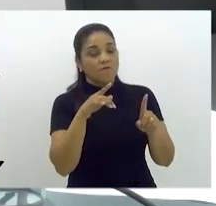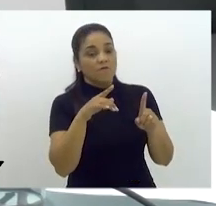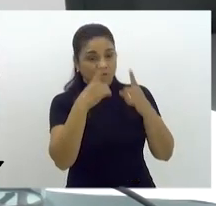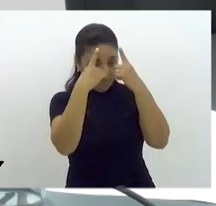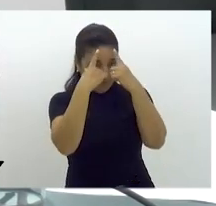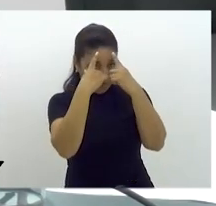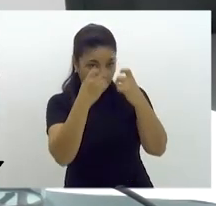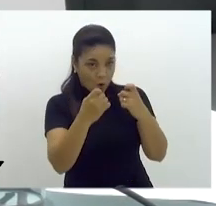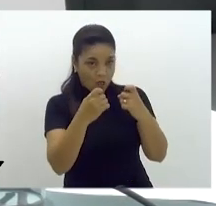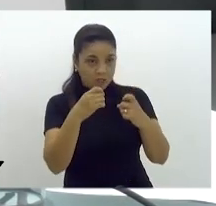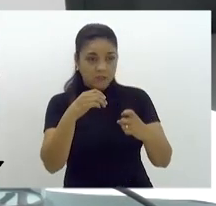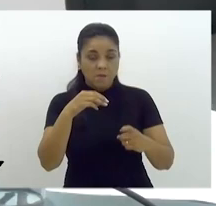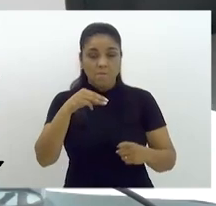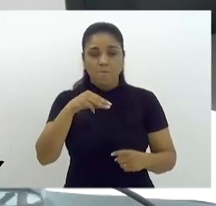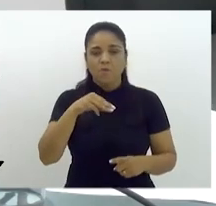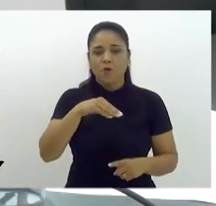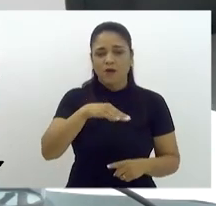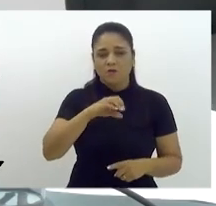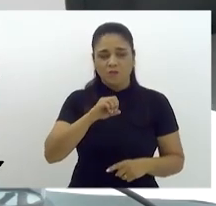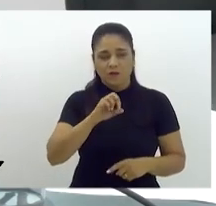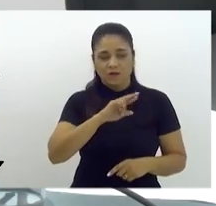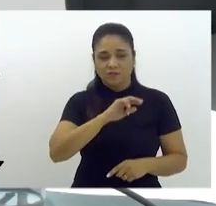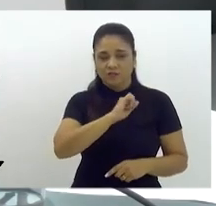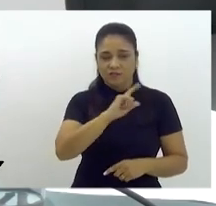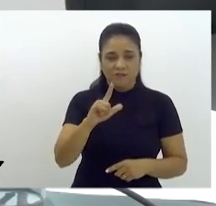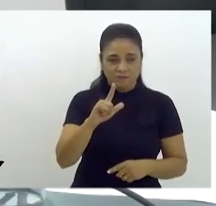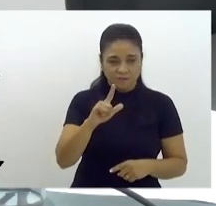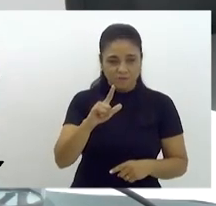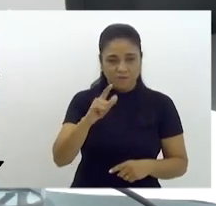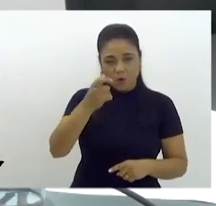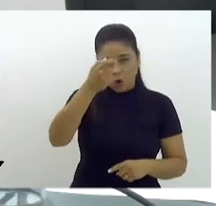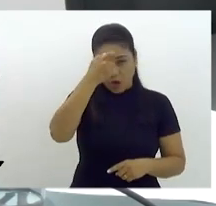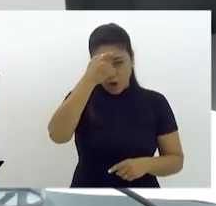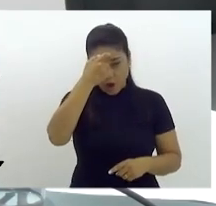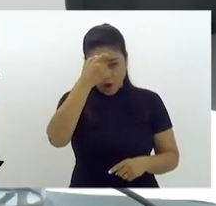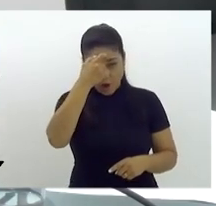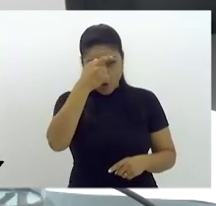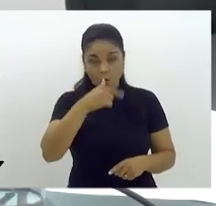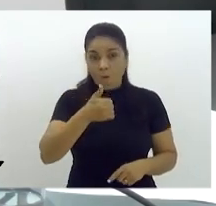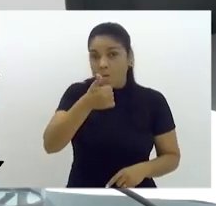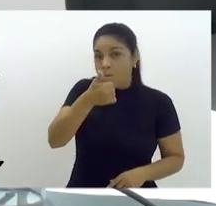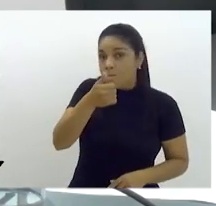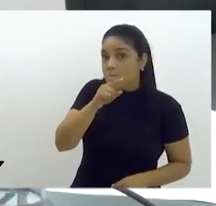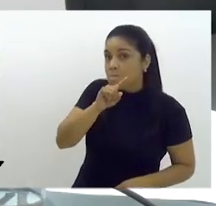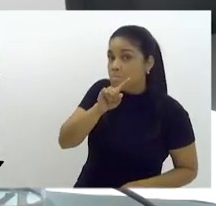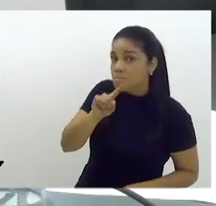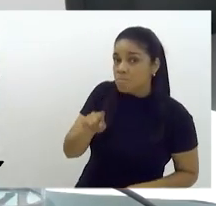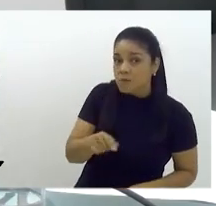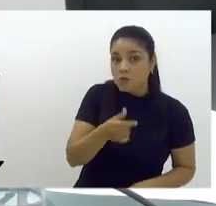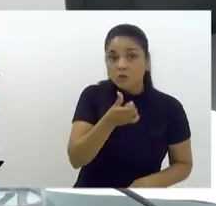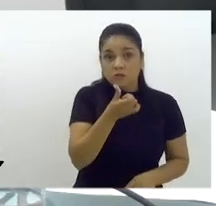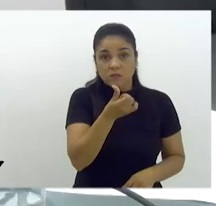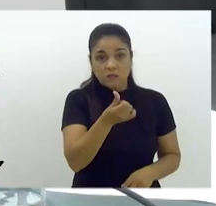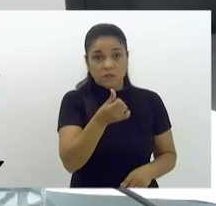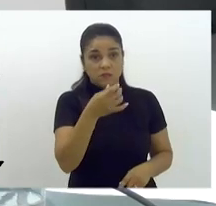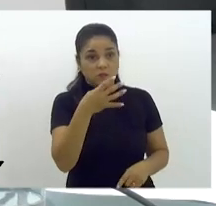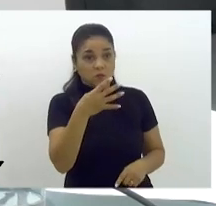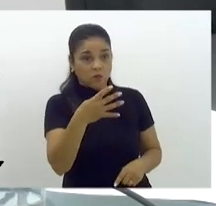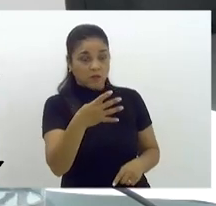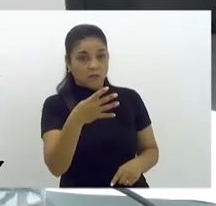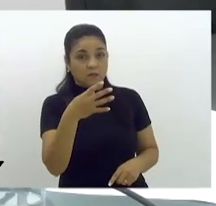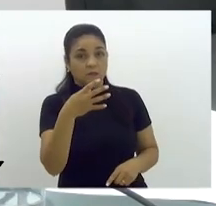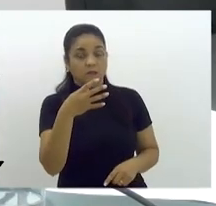é o ambiente virtual nós temos 1.641 casos em ambiente virtual então